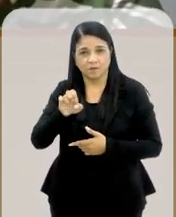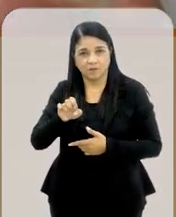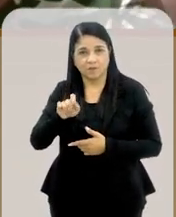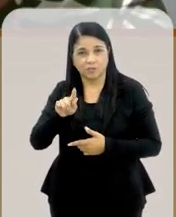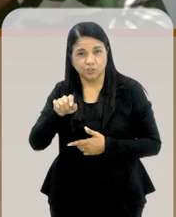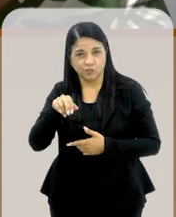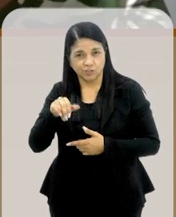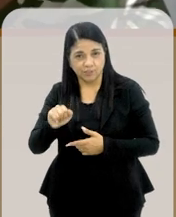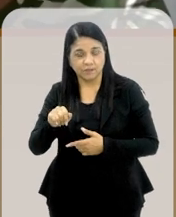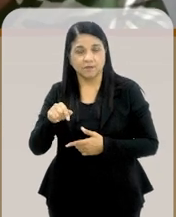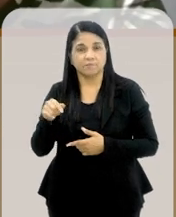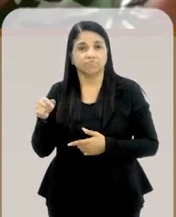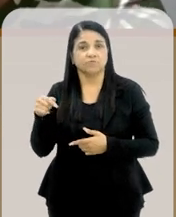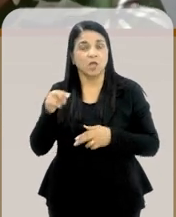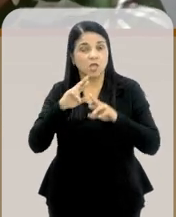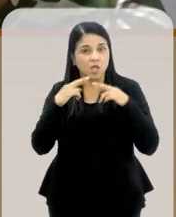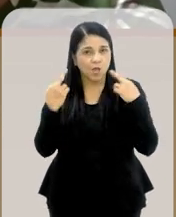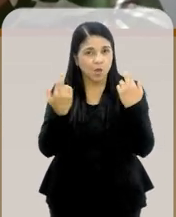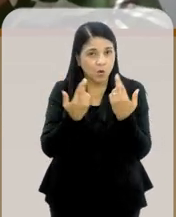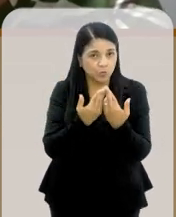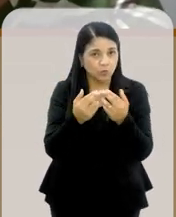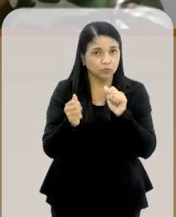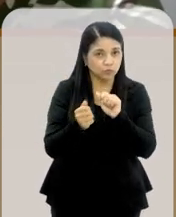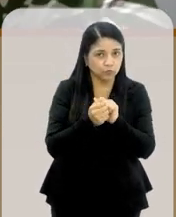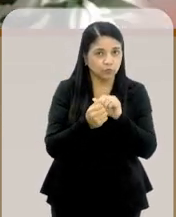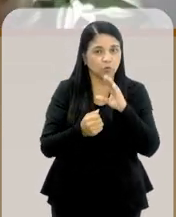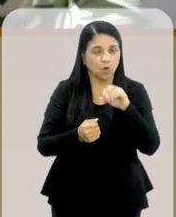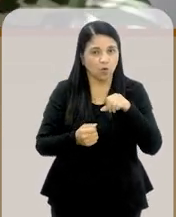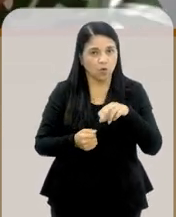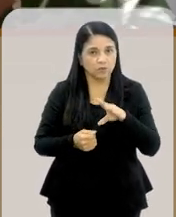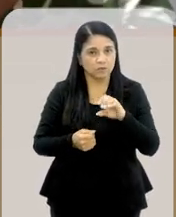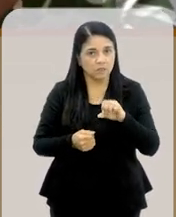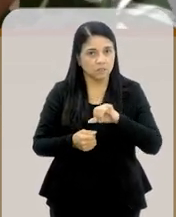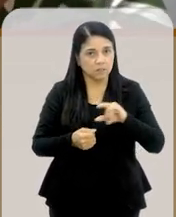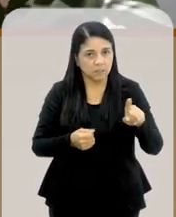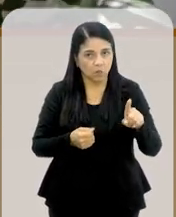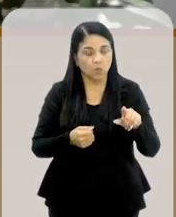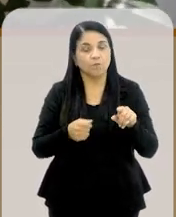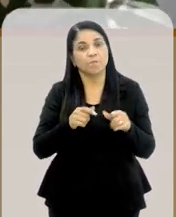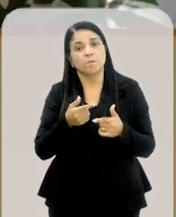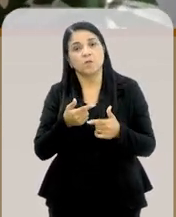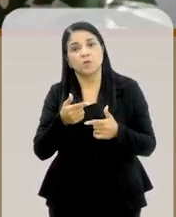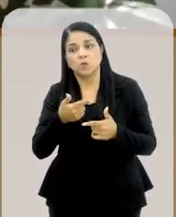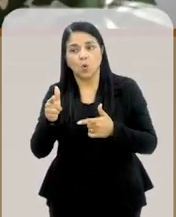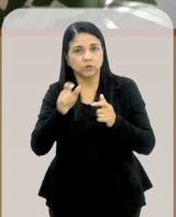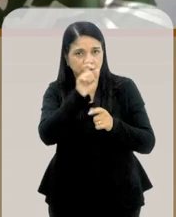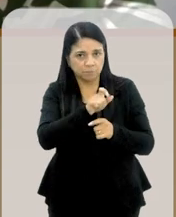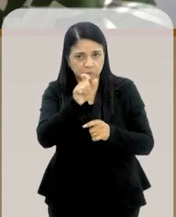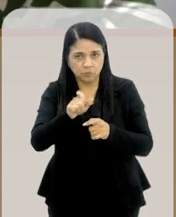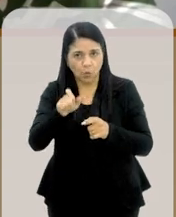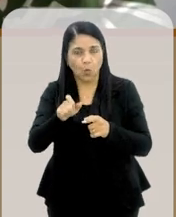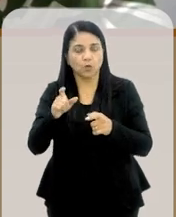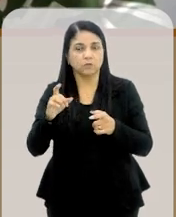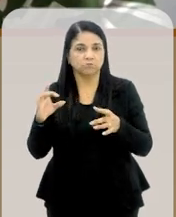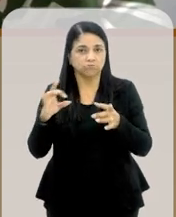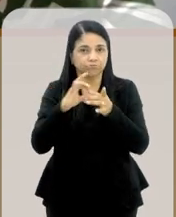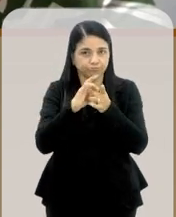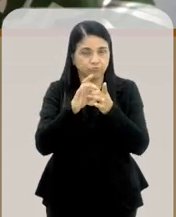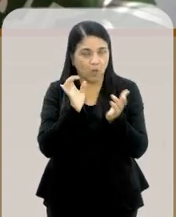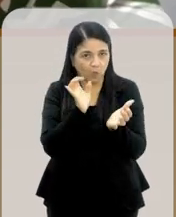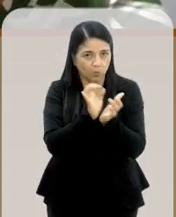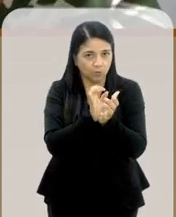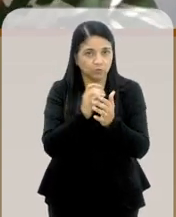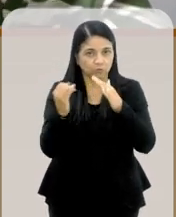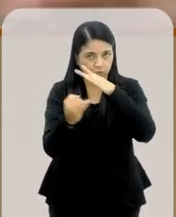professora Regina esteve aqui em reunião com a Conceição e de outras pessoas que fazem parte ainda do